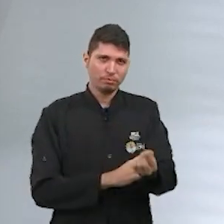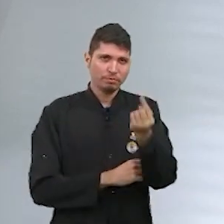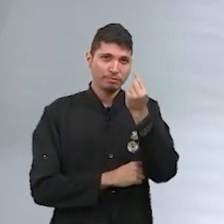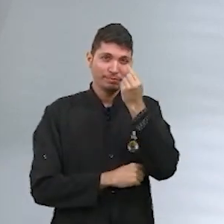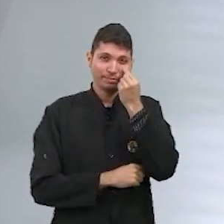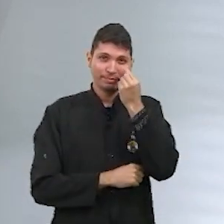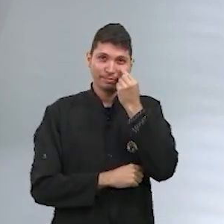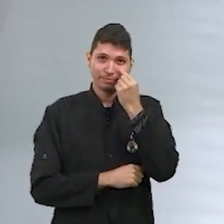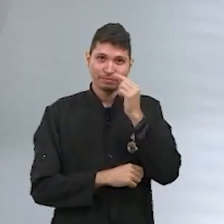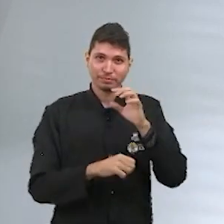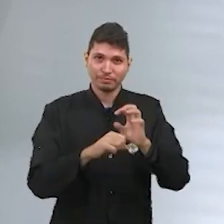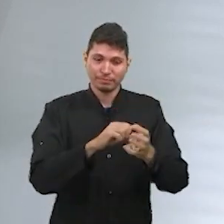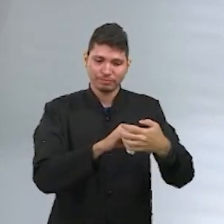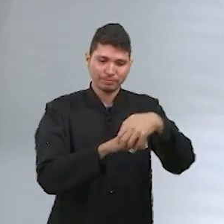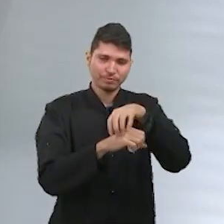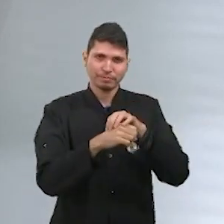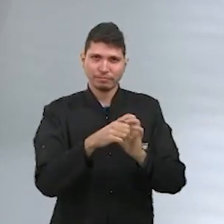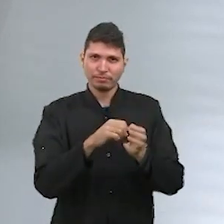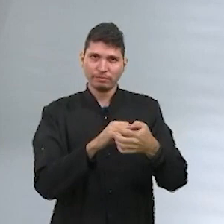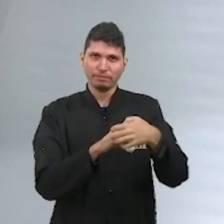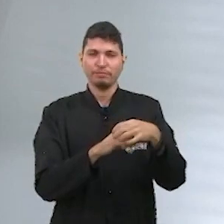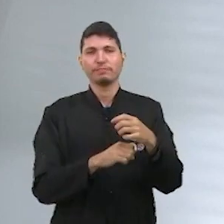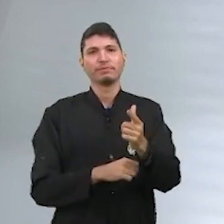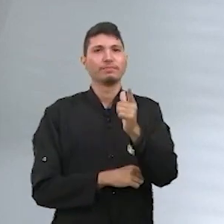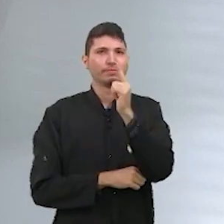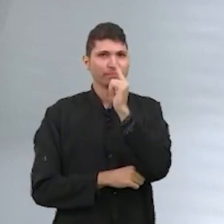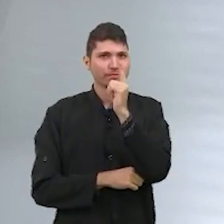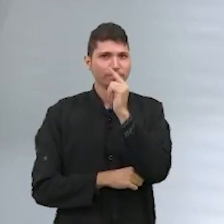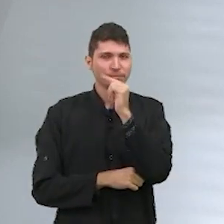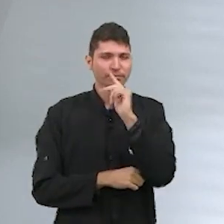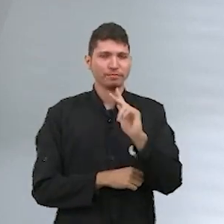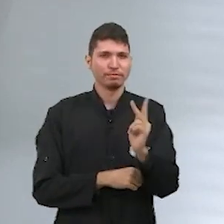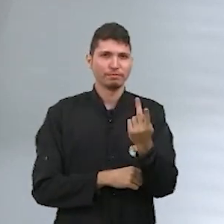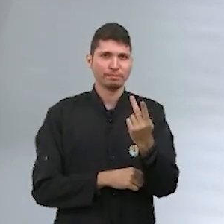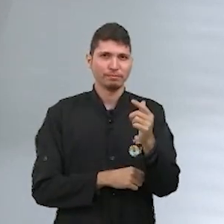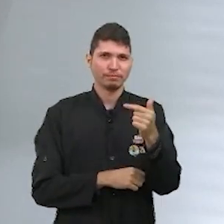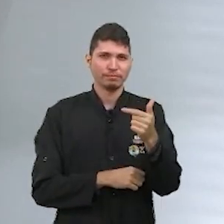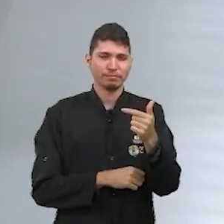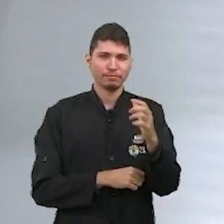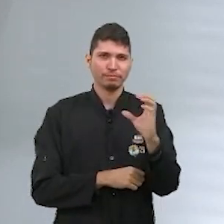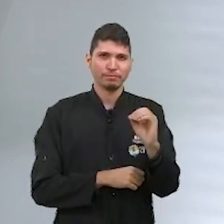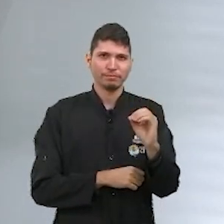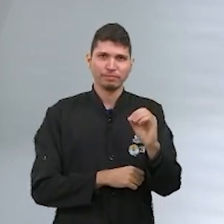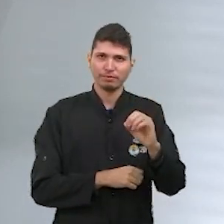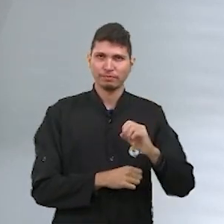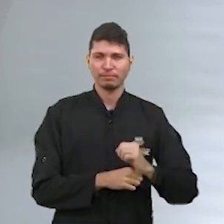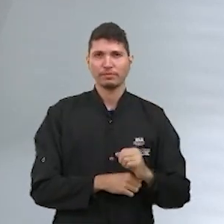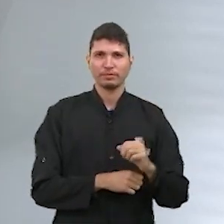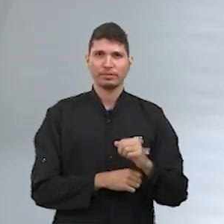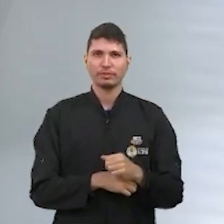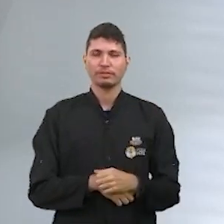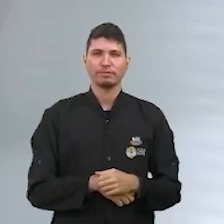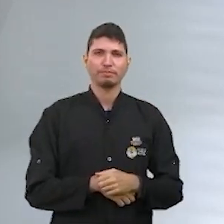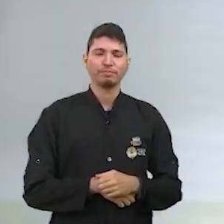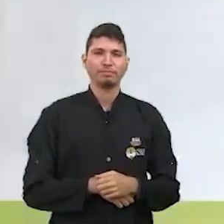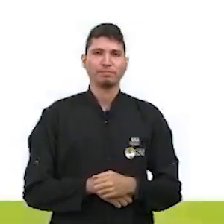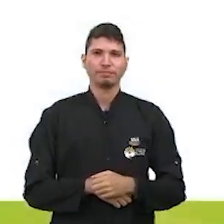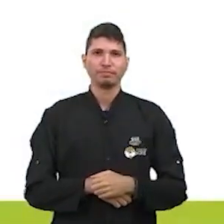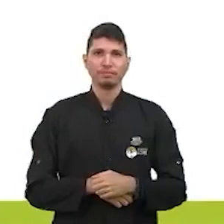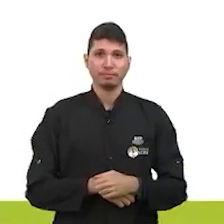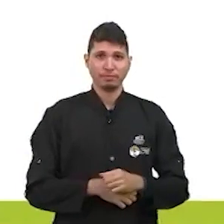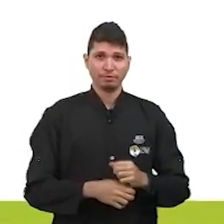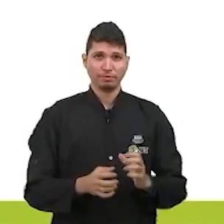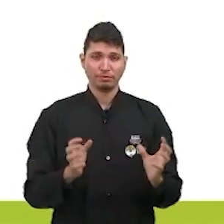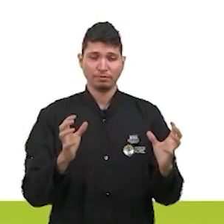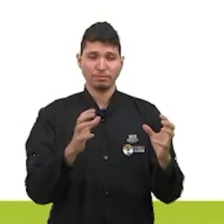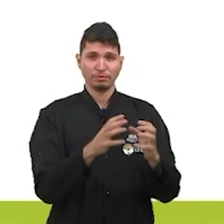aqui a molécula de água. Água, H2O, eu tenho hidrogênio, eu tenho oxigênio. Ele está falando que os